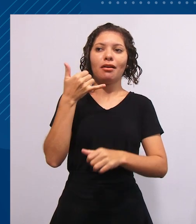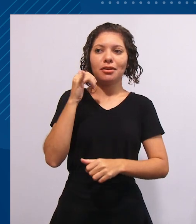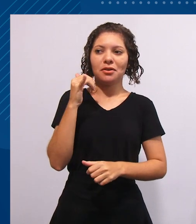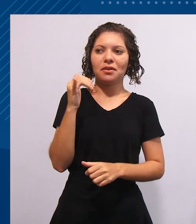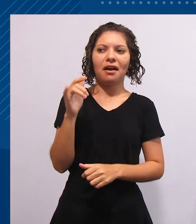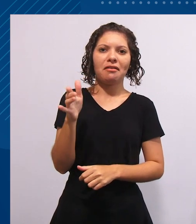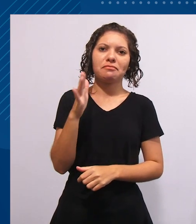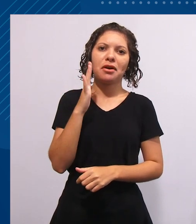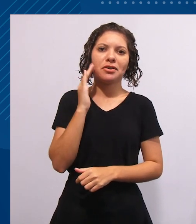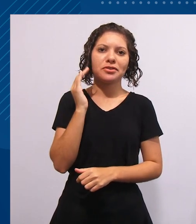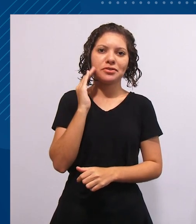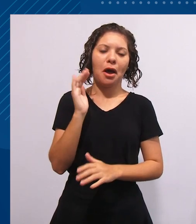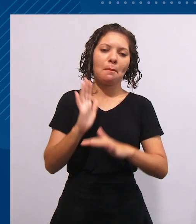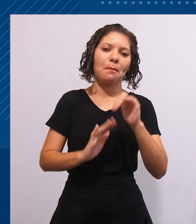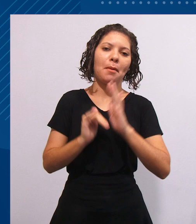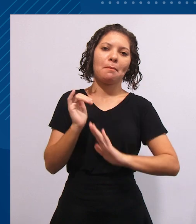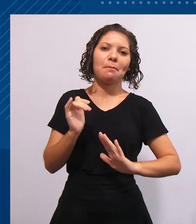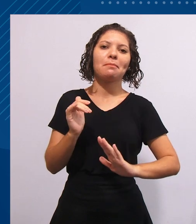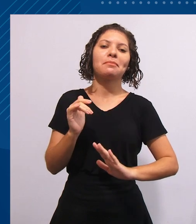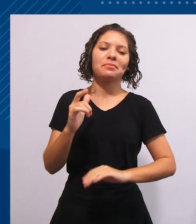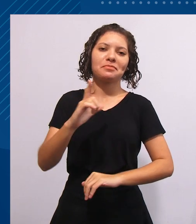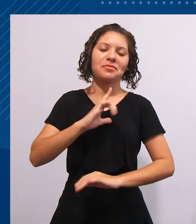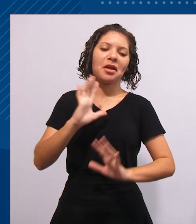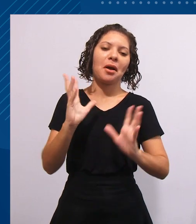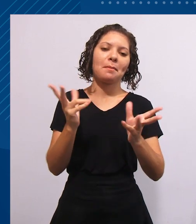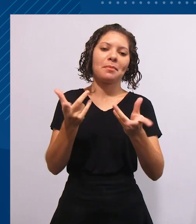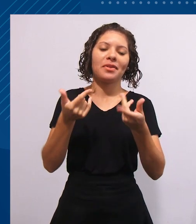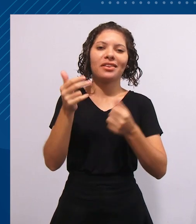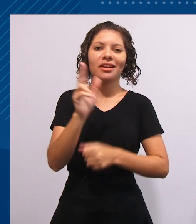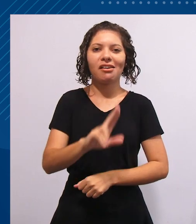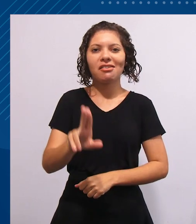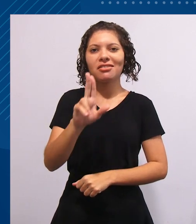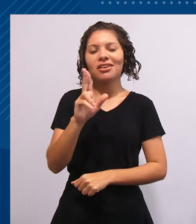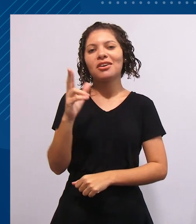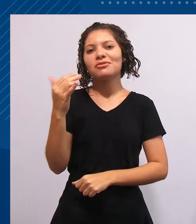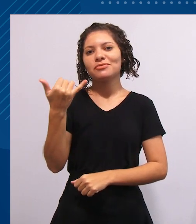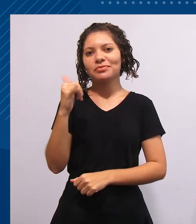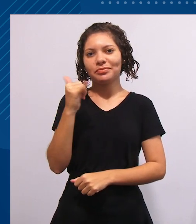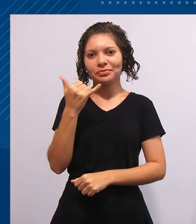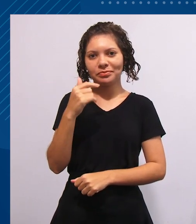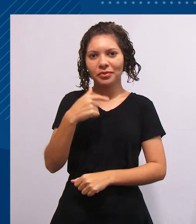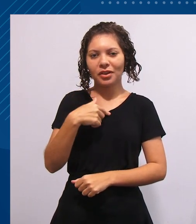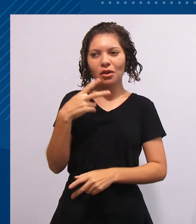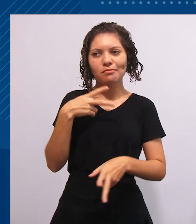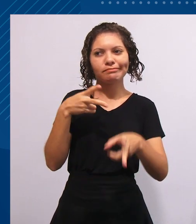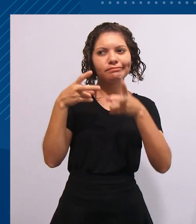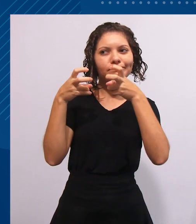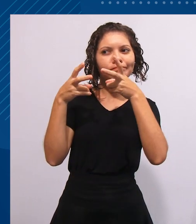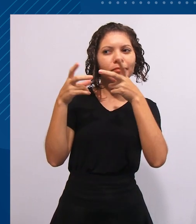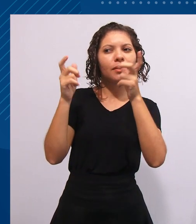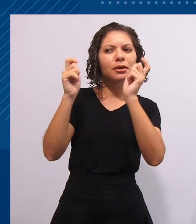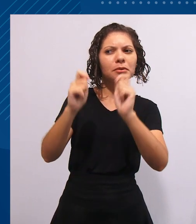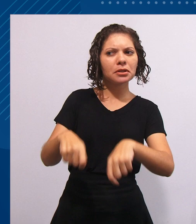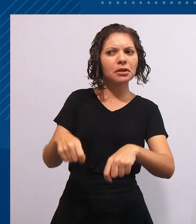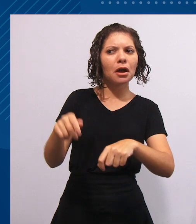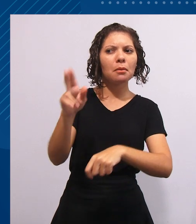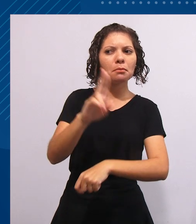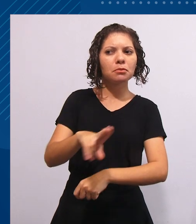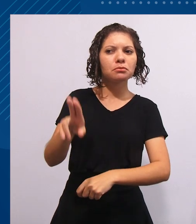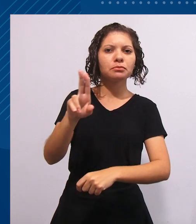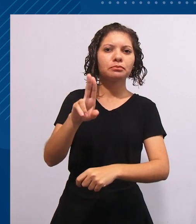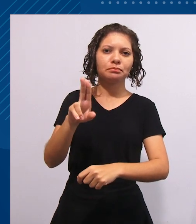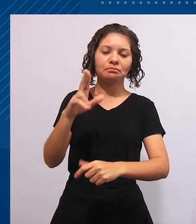geração que tem muita facilidade Eu particularmente vejo mais possibilidades não é por exemplo a gente